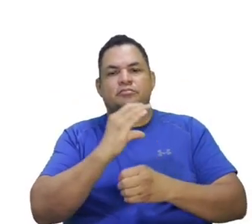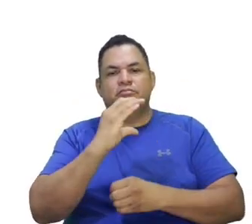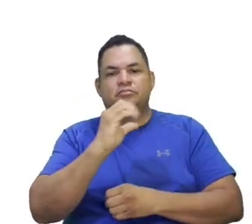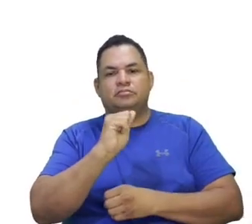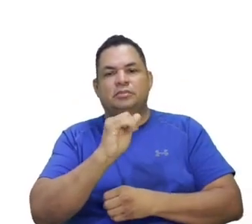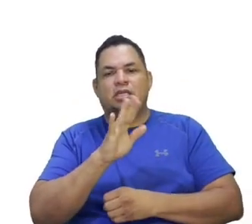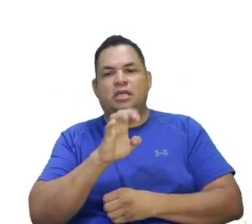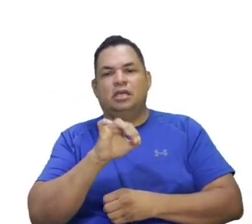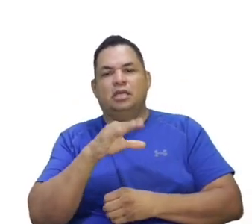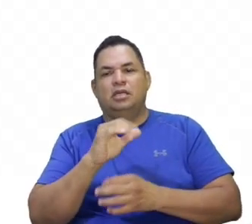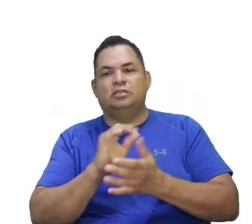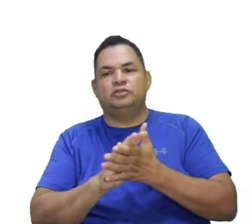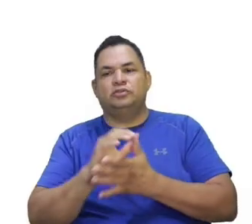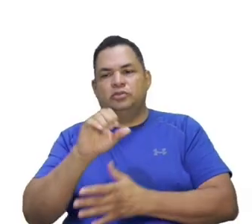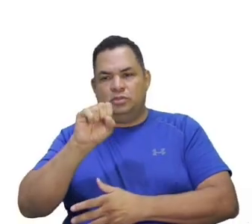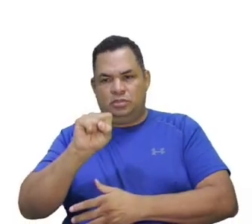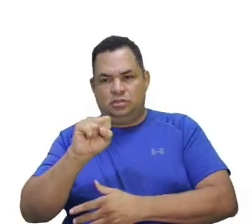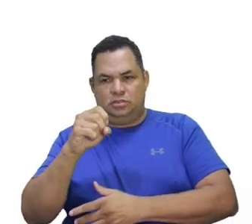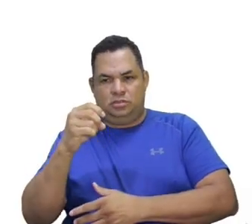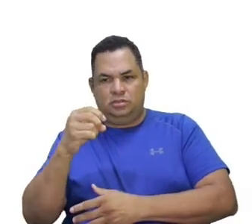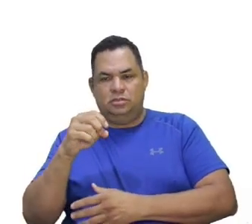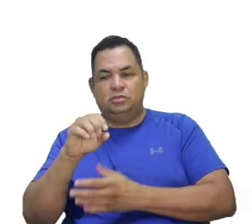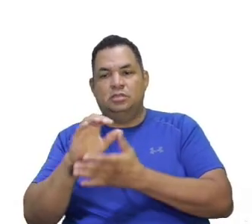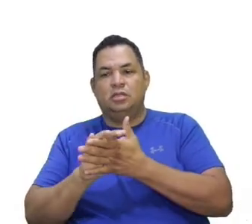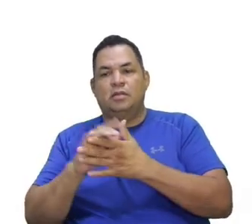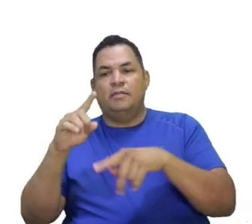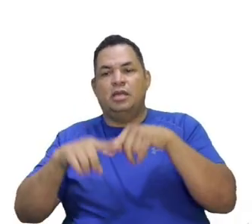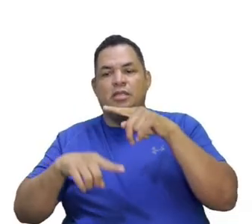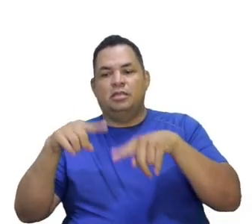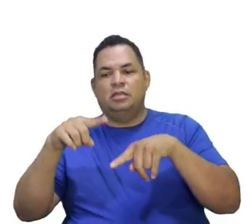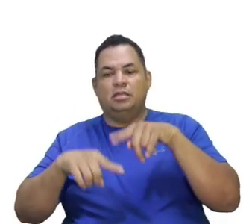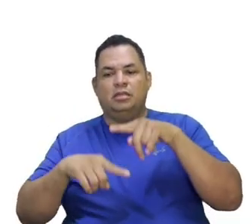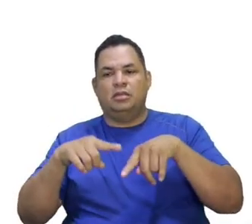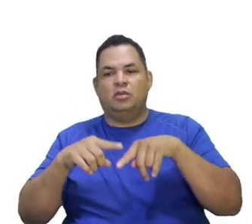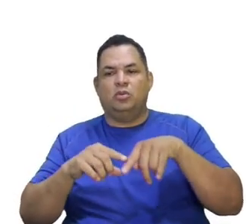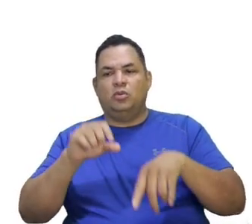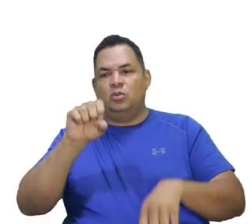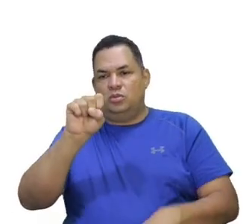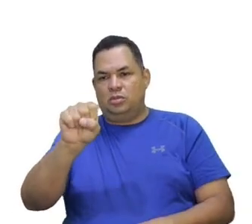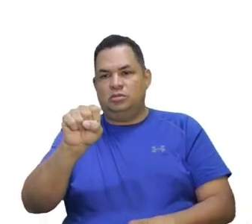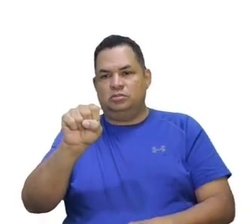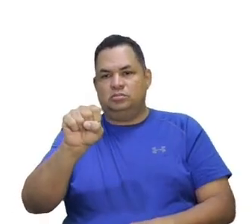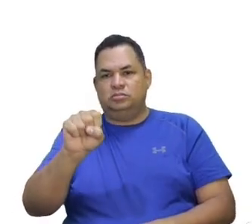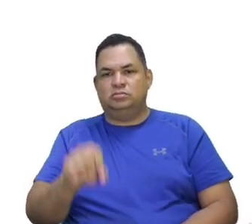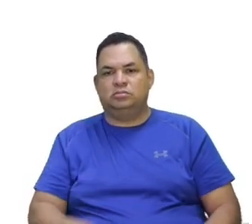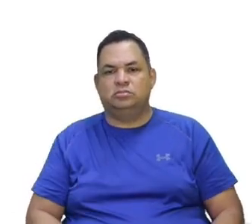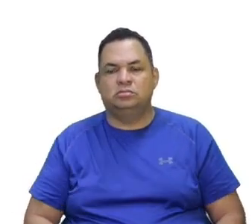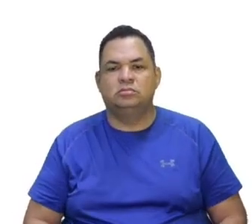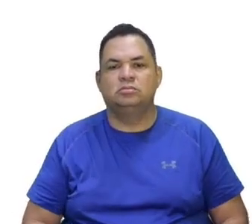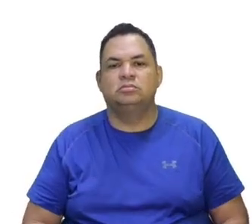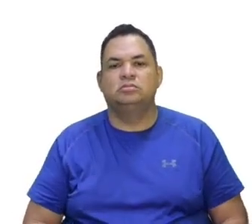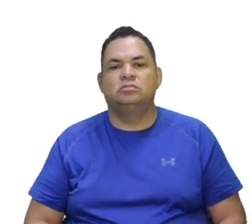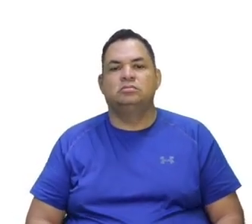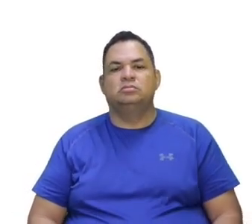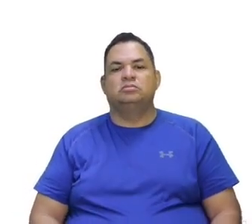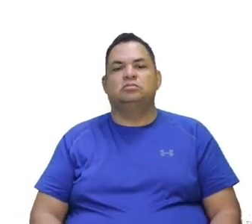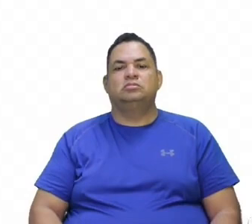do elemento enxofre? Então, ele está dando o enxofre aqui, cátion não, é um ânion, tá, gente?